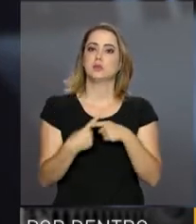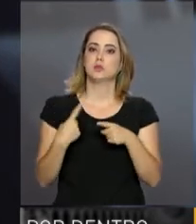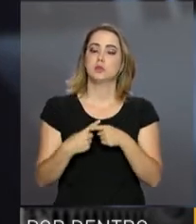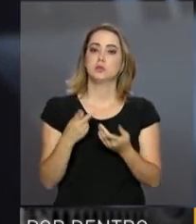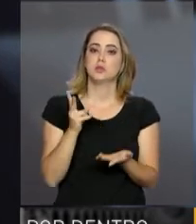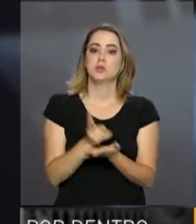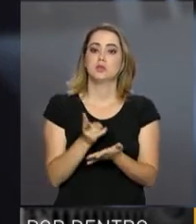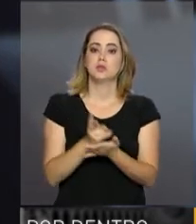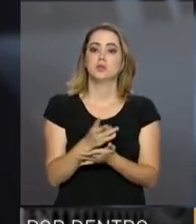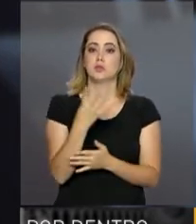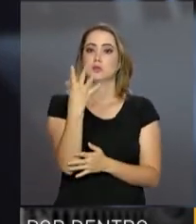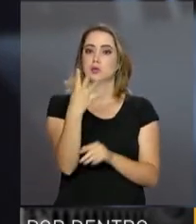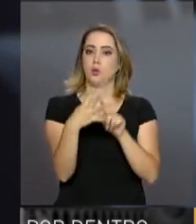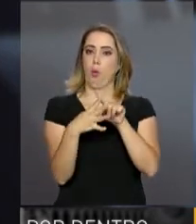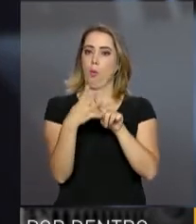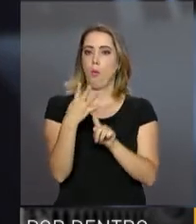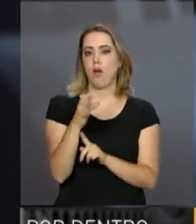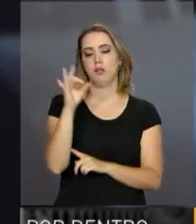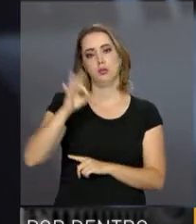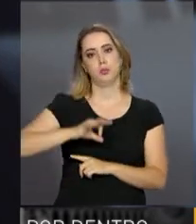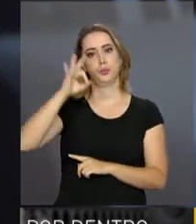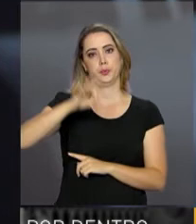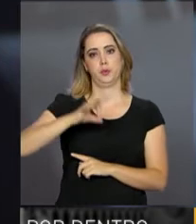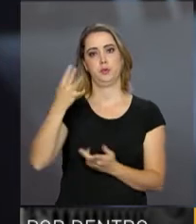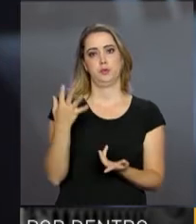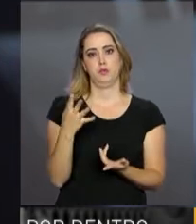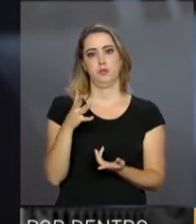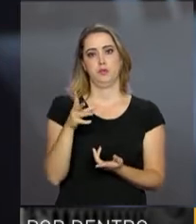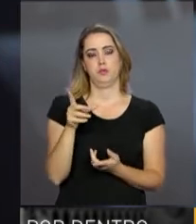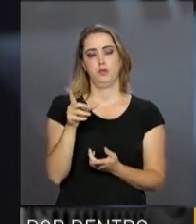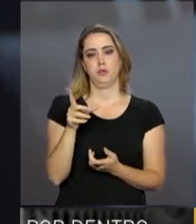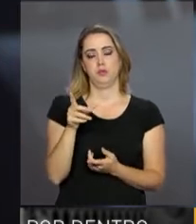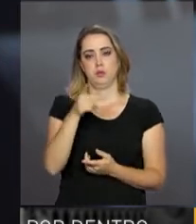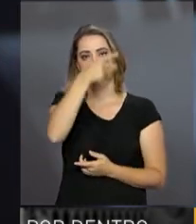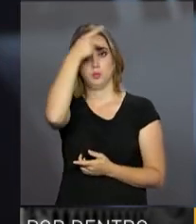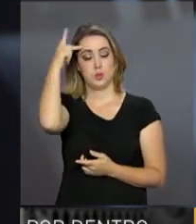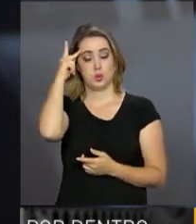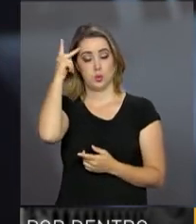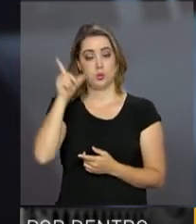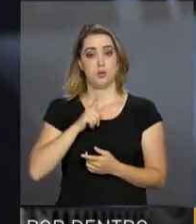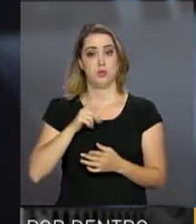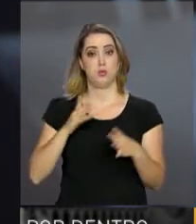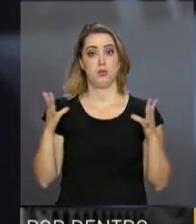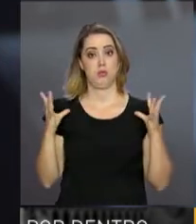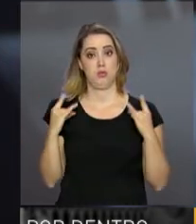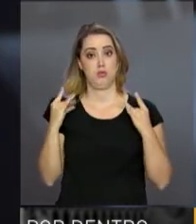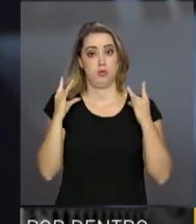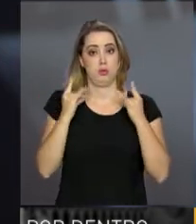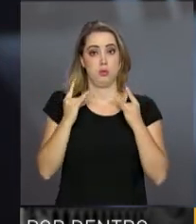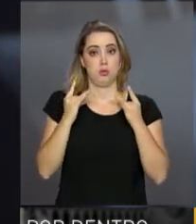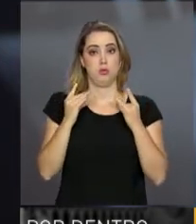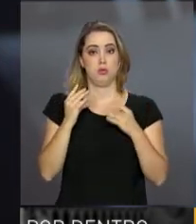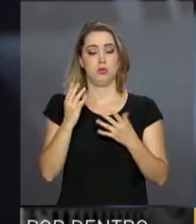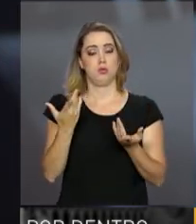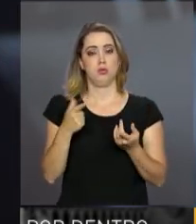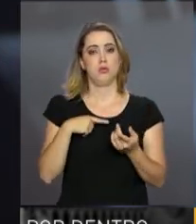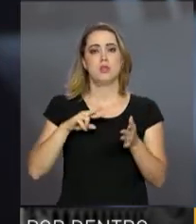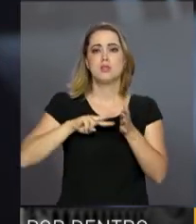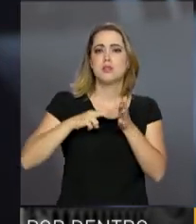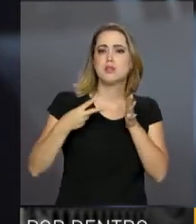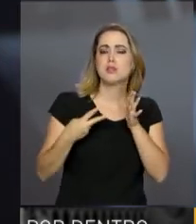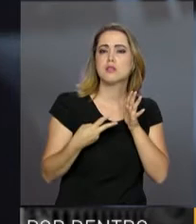serem apenas 4% do universo de motoristas das categorias habilitadas, eles